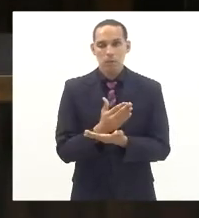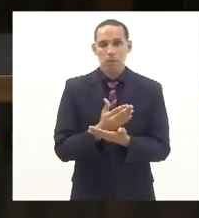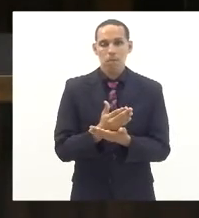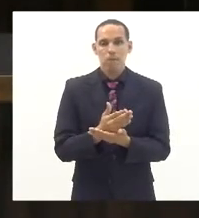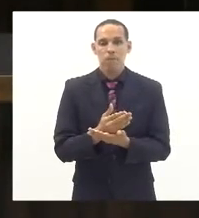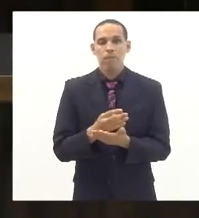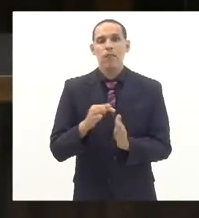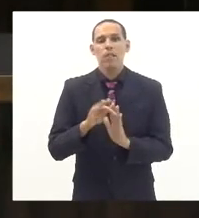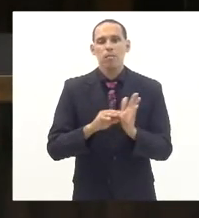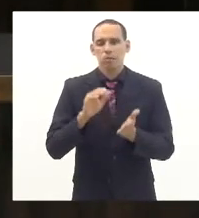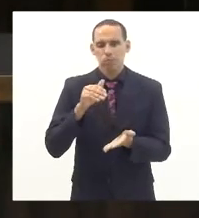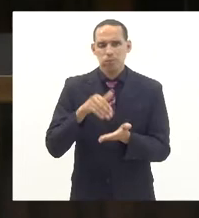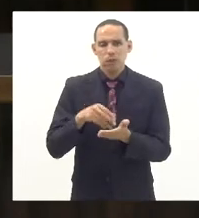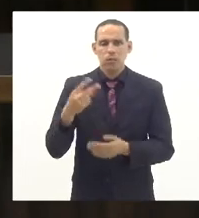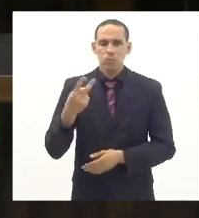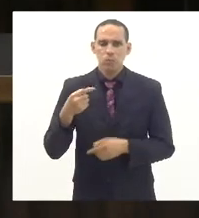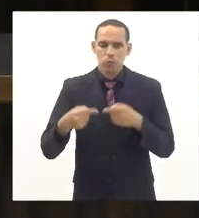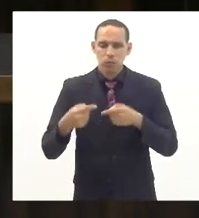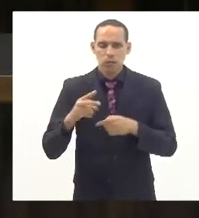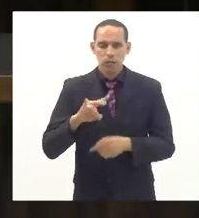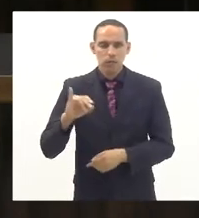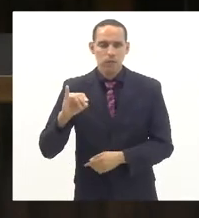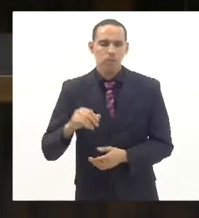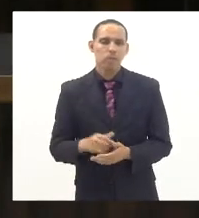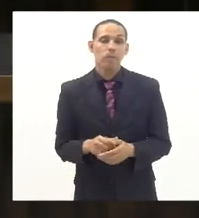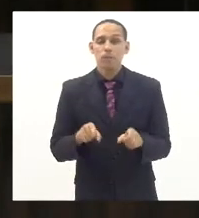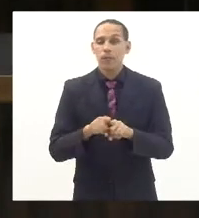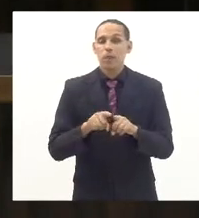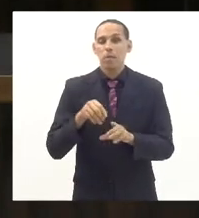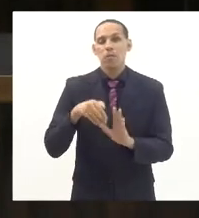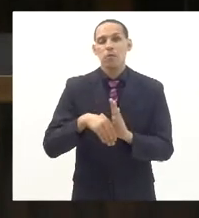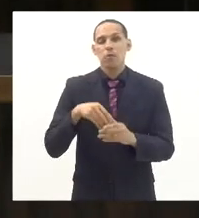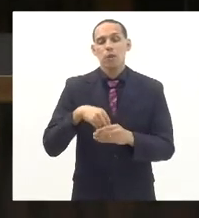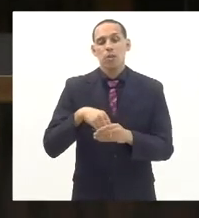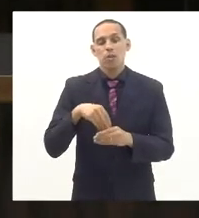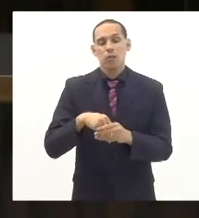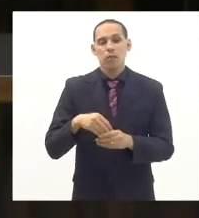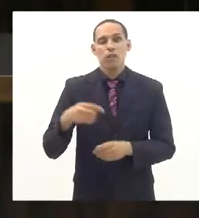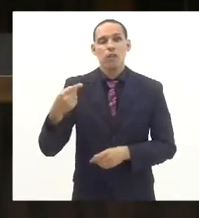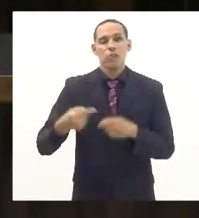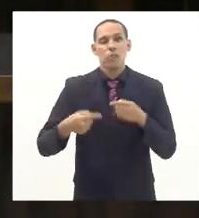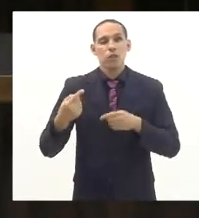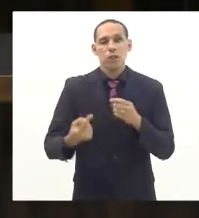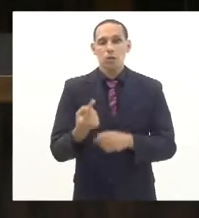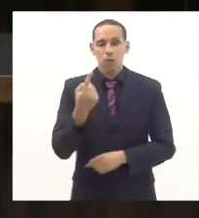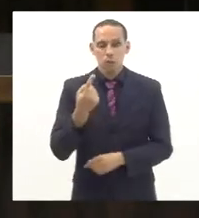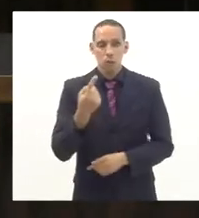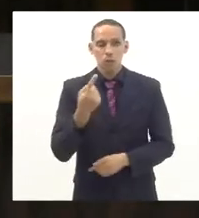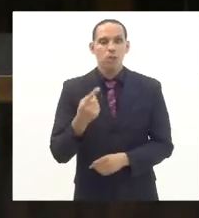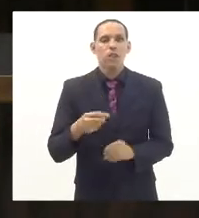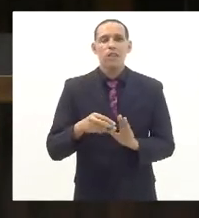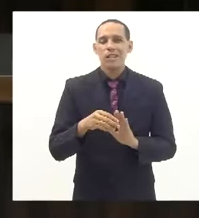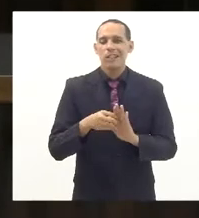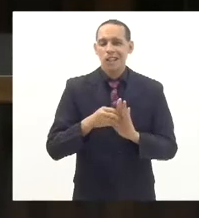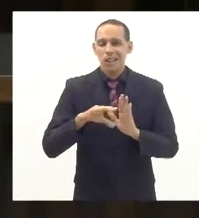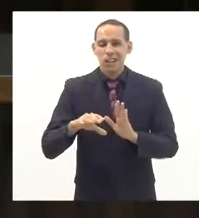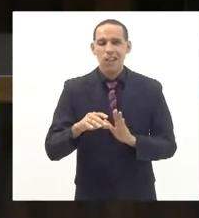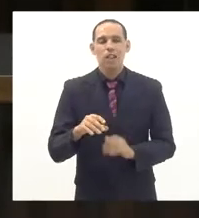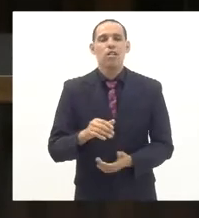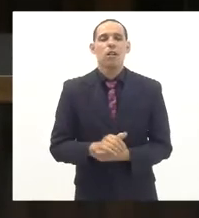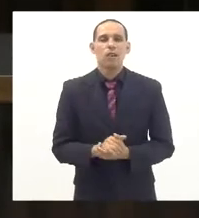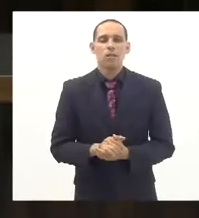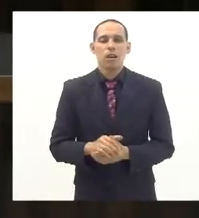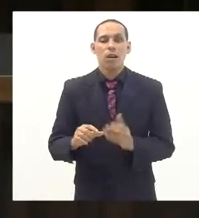aprovado vai redação do vencido para cima da descrição também em votação em discussão única indicação Legislativa 547 22